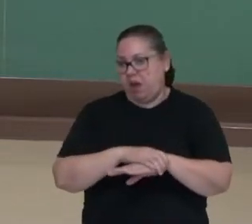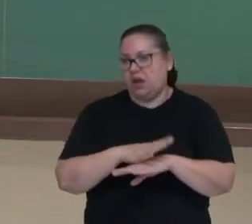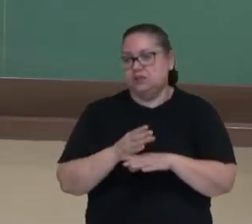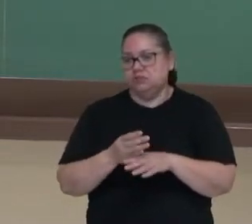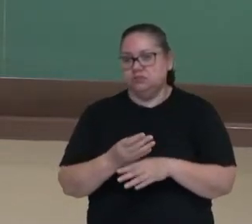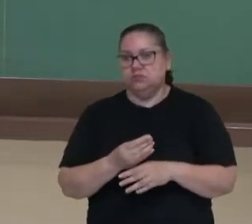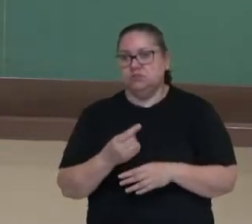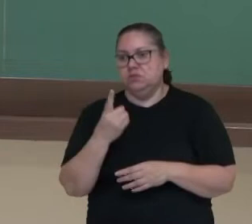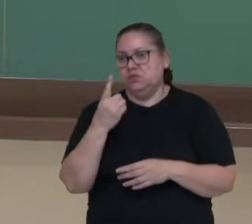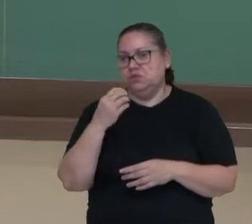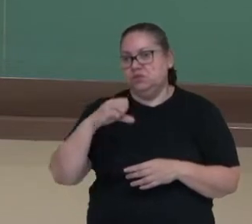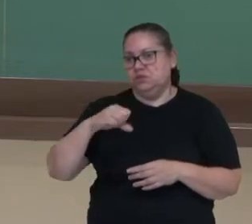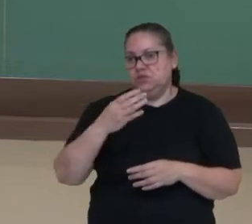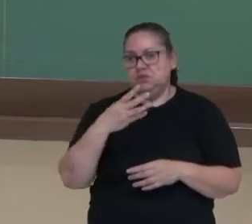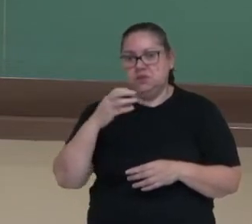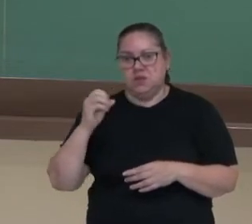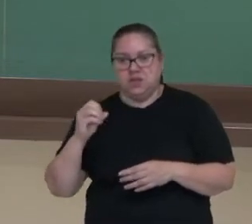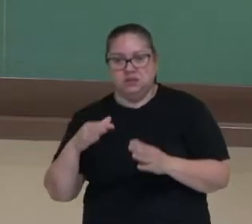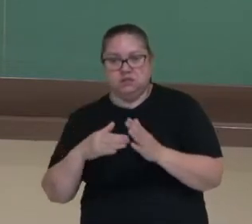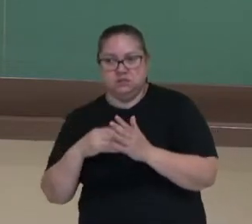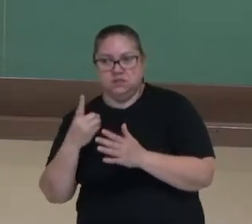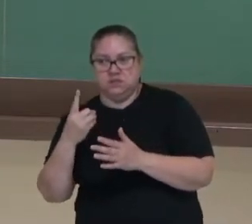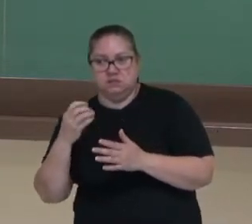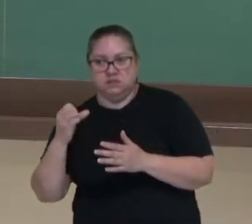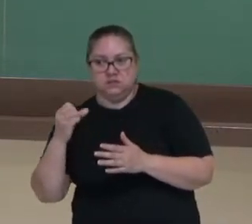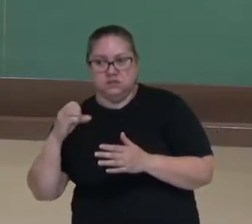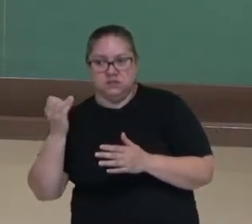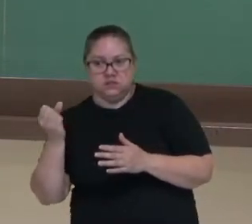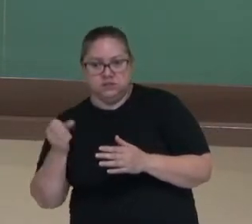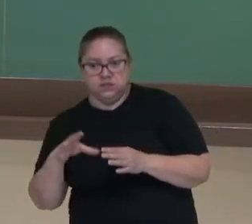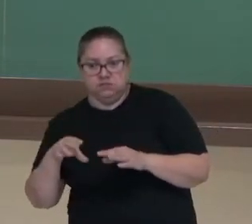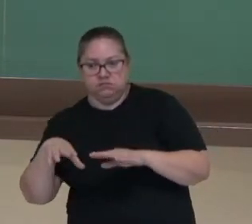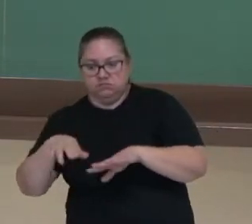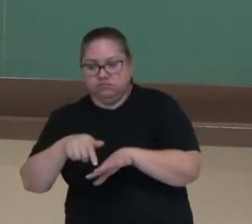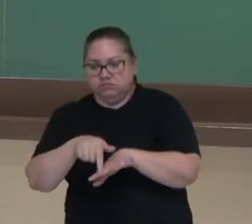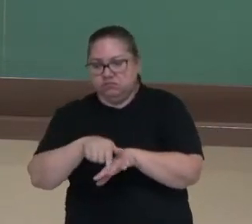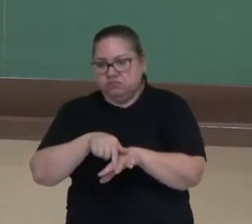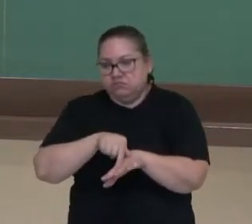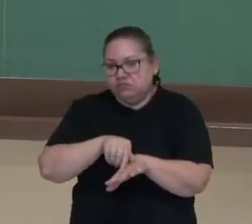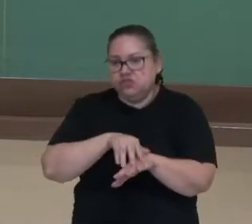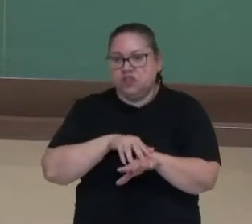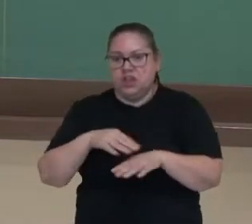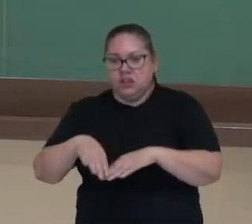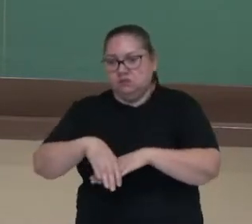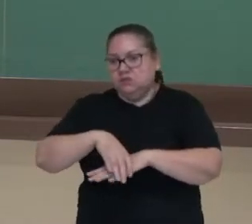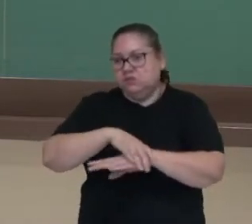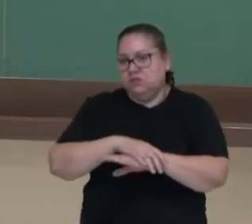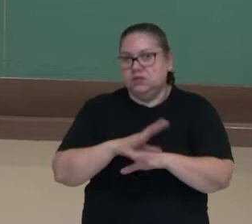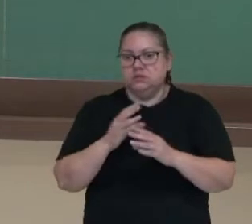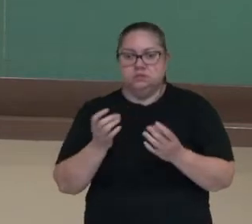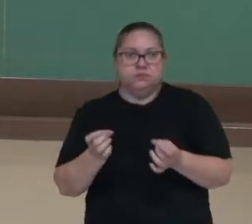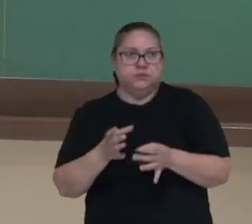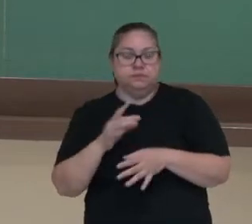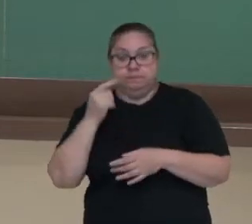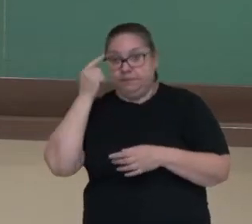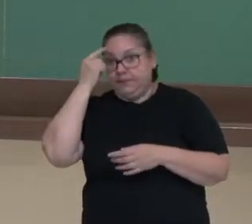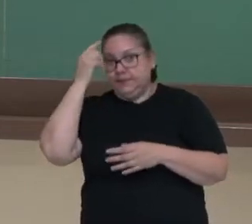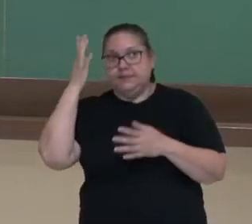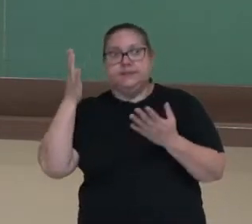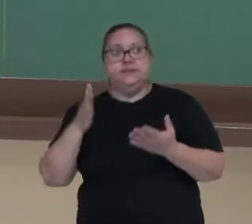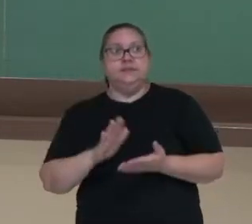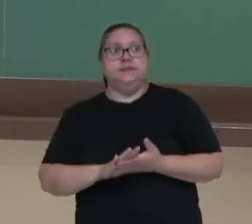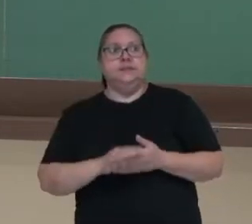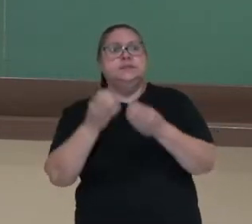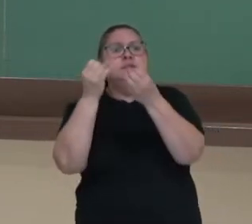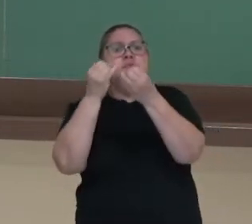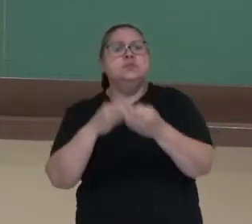1960, para dar um chinelo para um filho. Normalmente ali um lacinho amarrado ali num troço e pronto. Pense. Vamos lá?